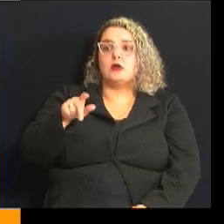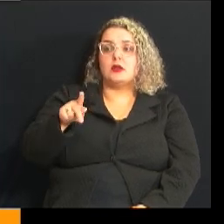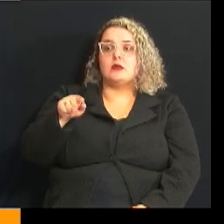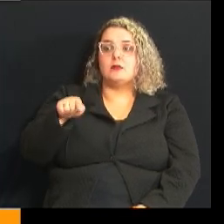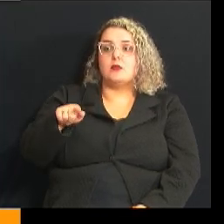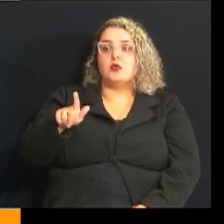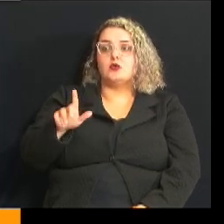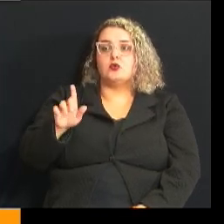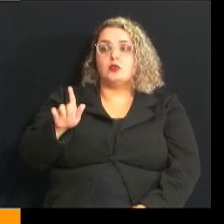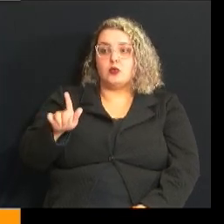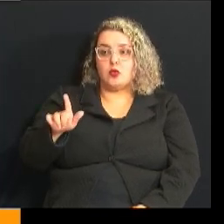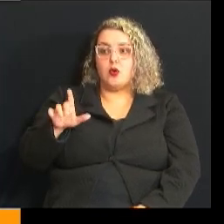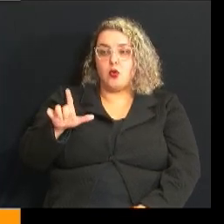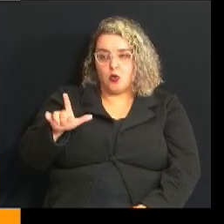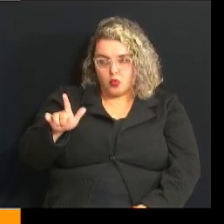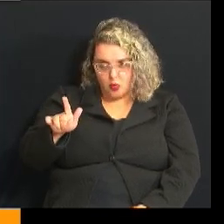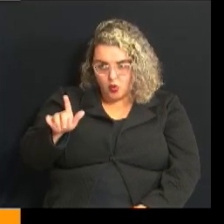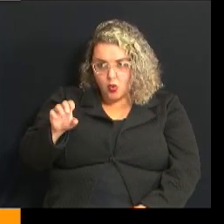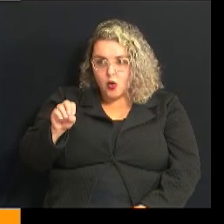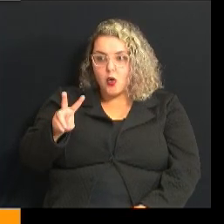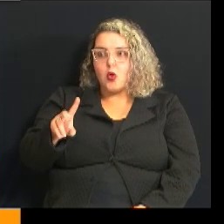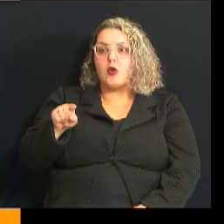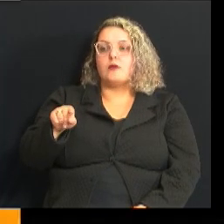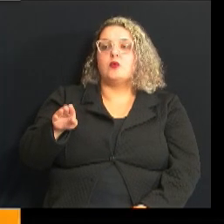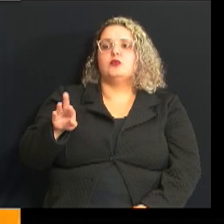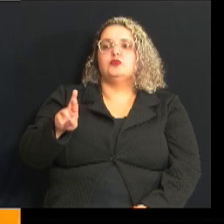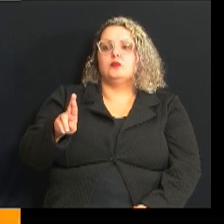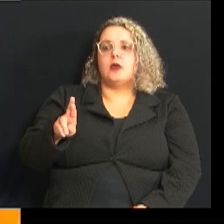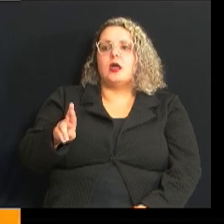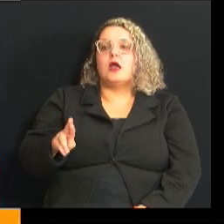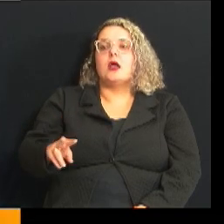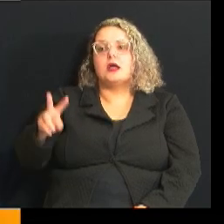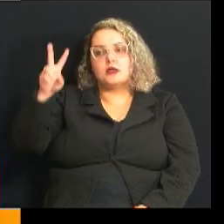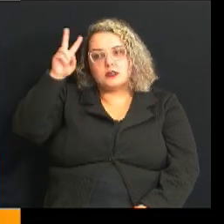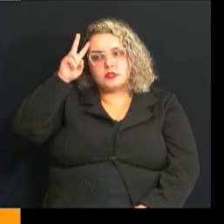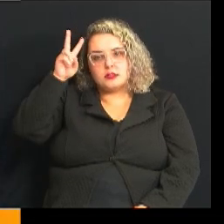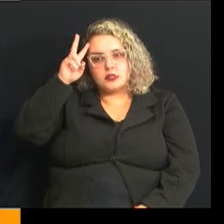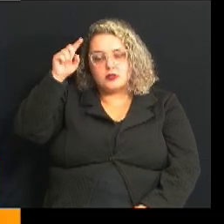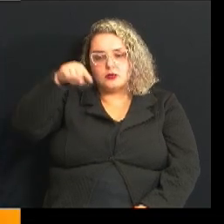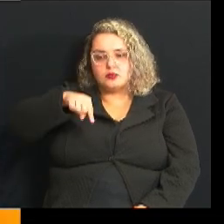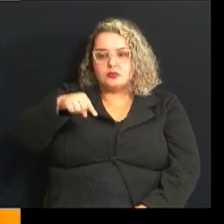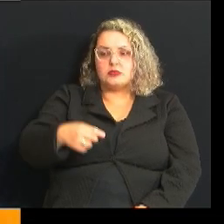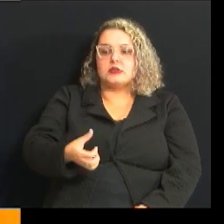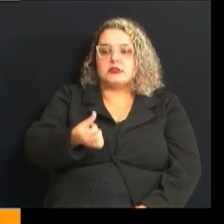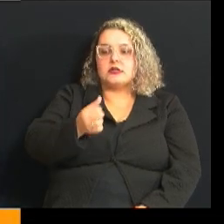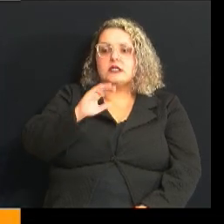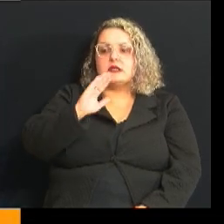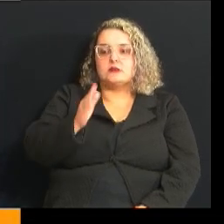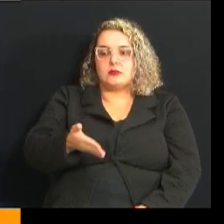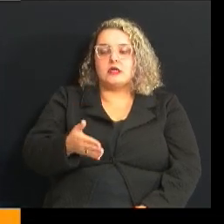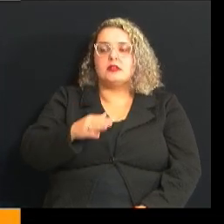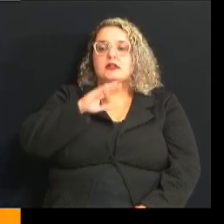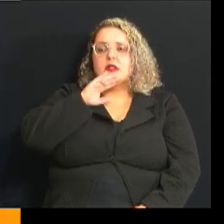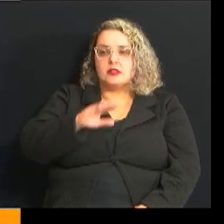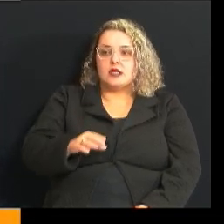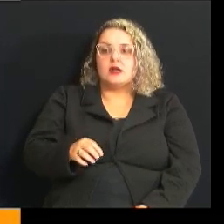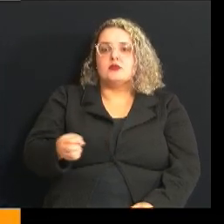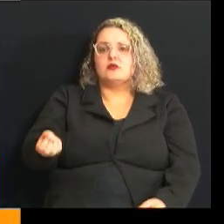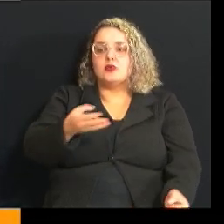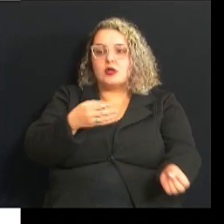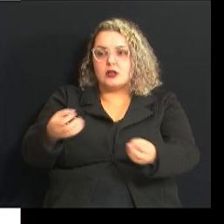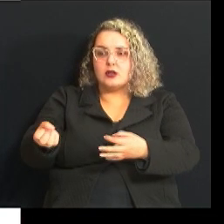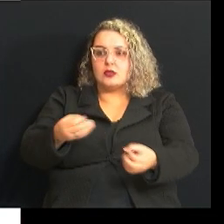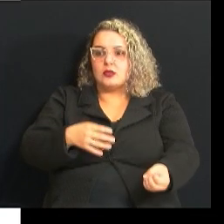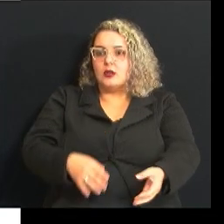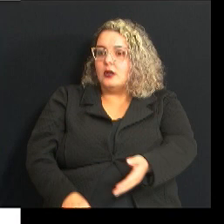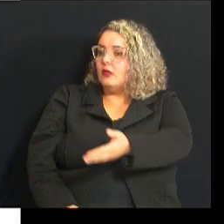covid19.campinas.sp.gov.br. Os dados foram atualizados nesta segunda-feira às 6h30 da tarde e no boletim epidemiológico também atualizado